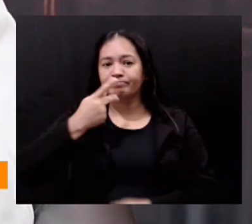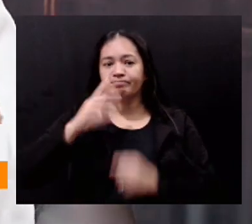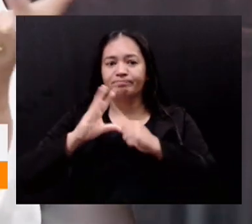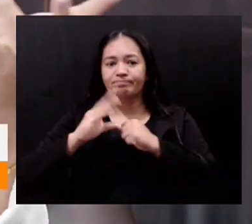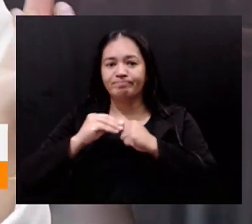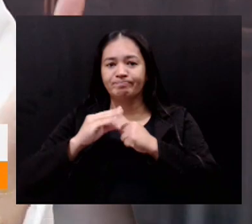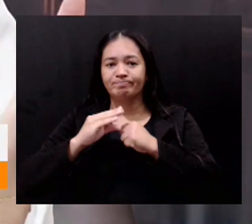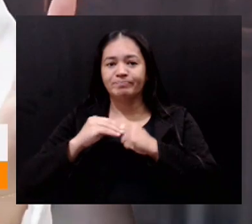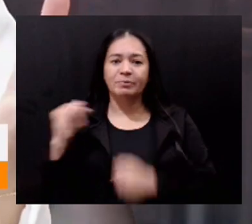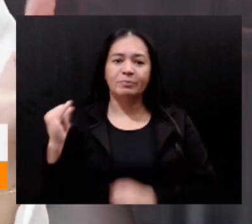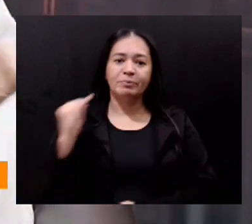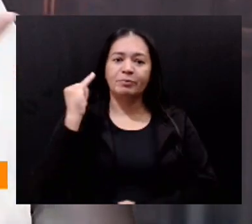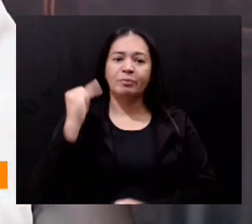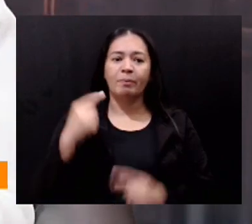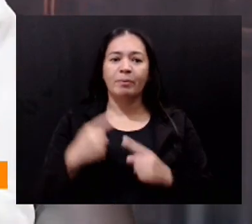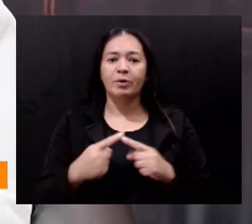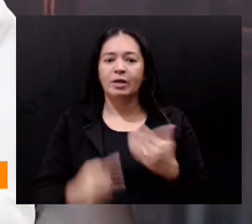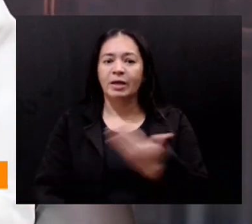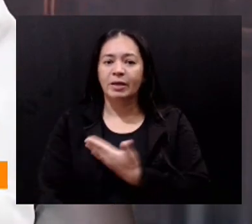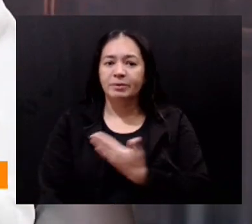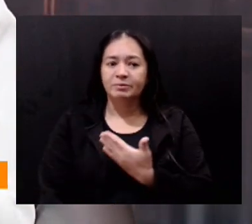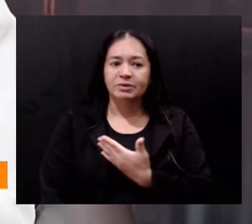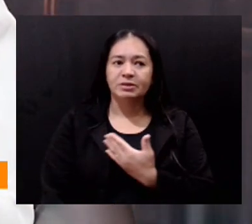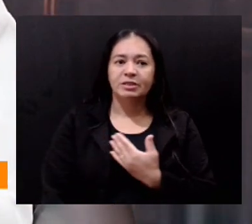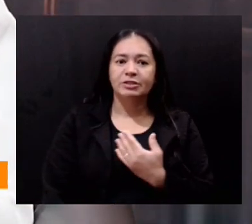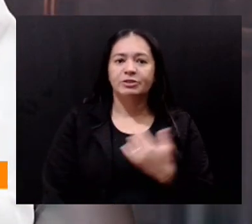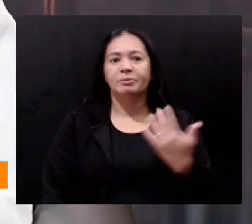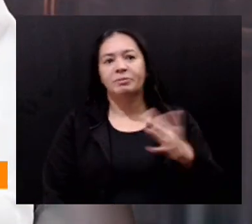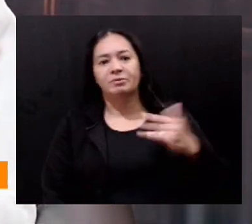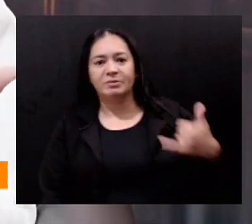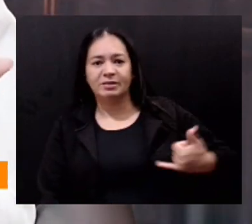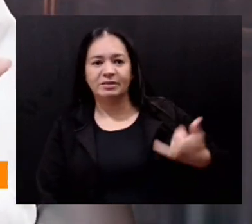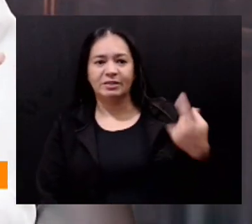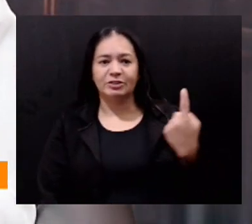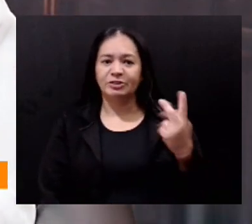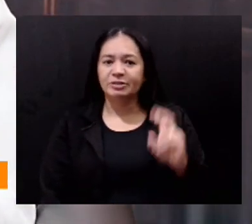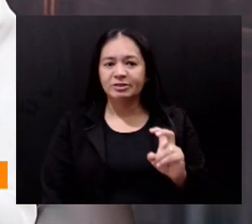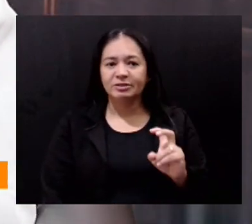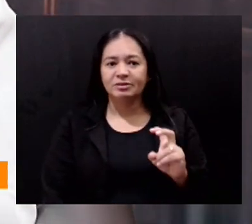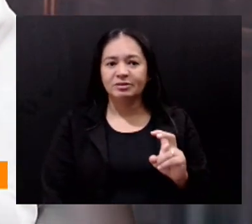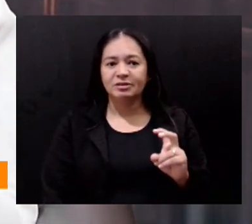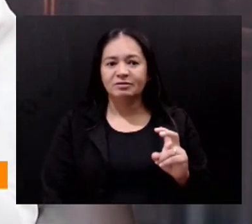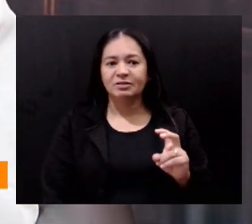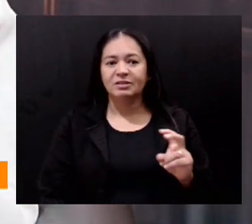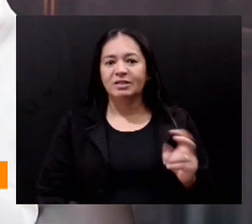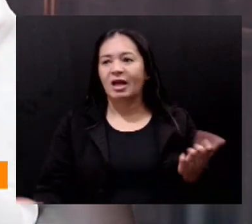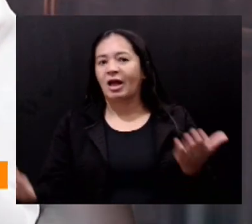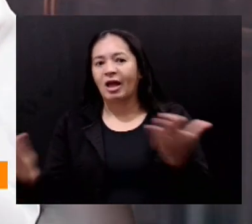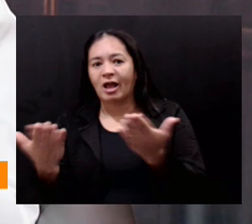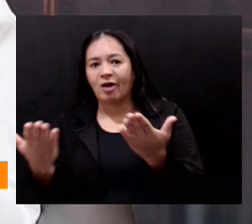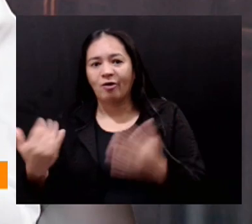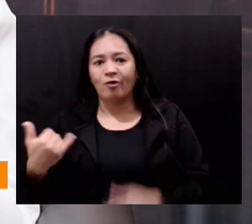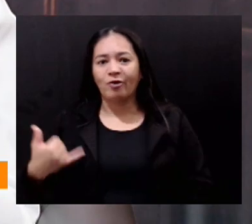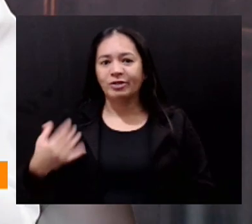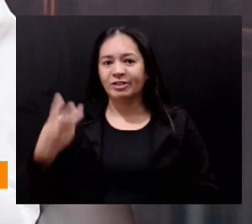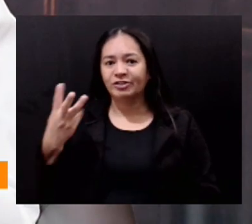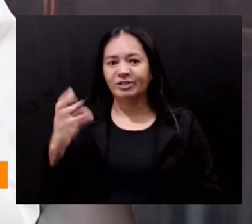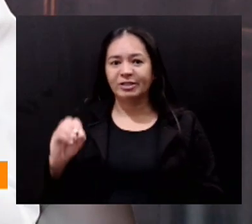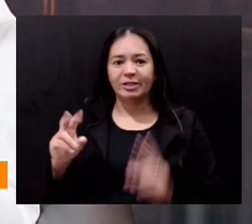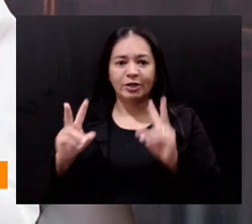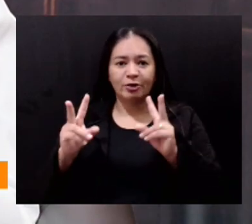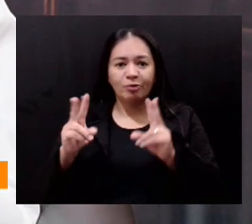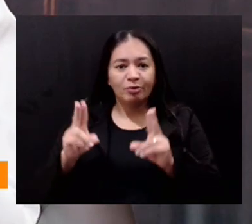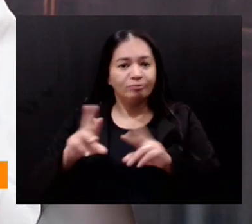gente tinha, por exemplo, com 15 anos, muitas vezes não vai ser a mesma com 30, né. Então, você quando você